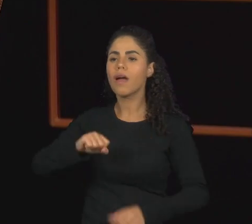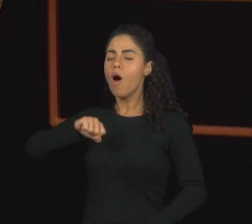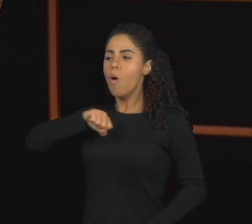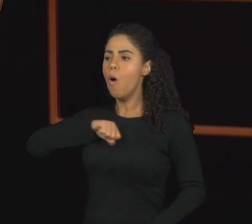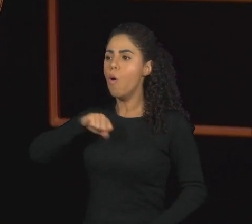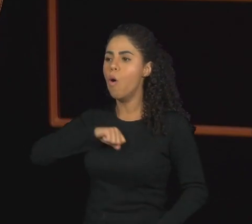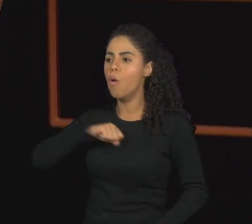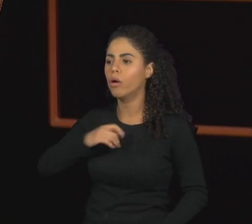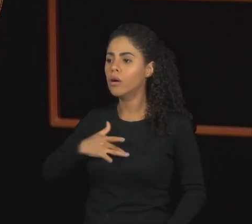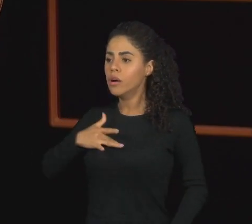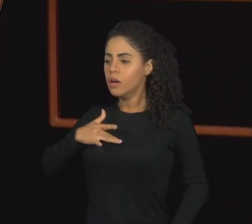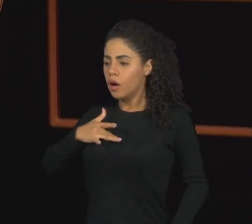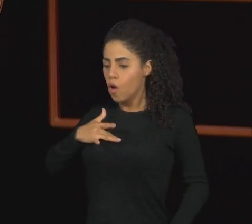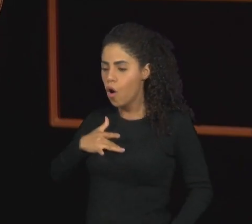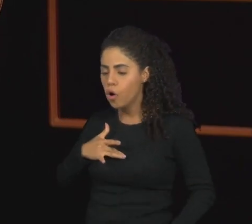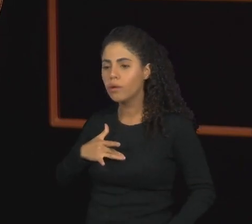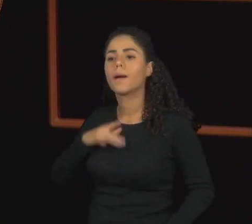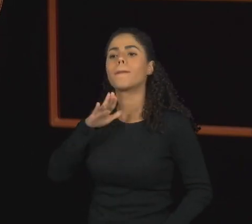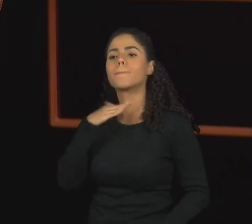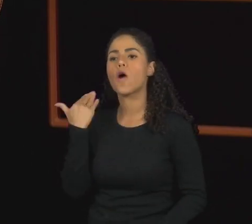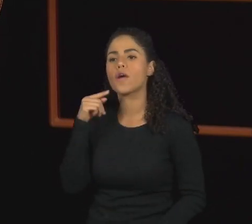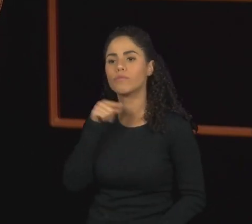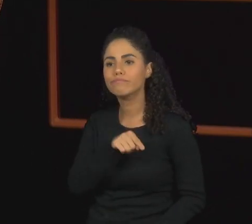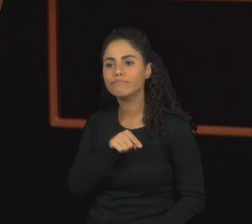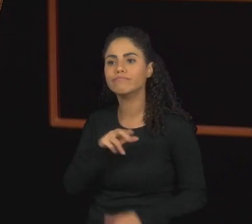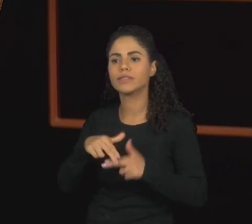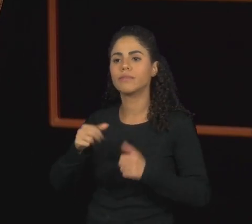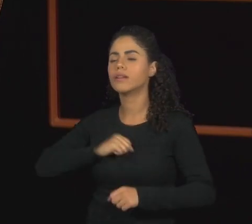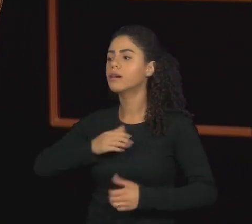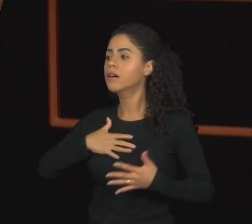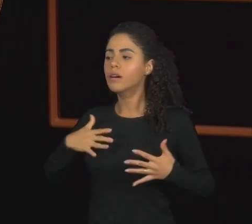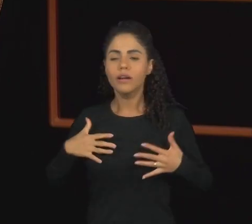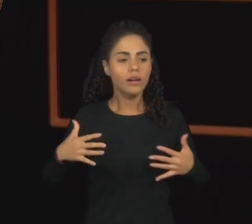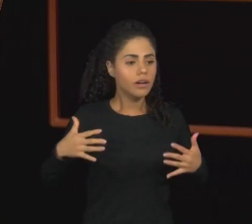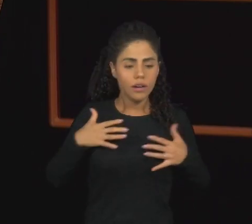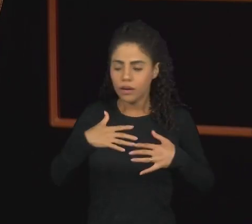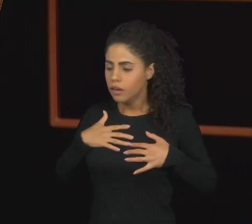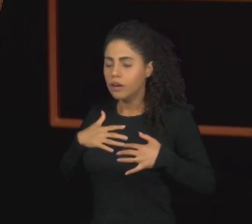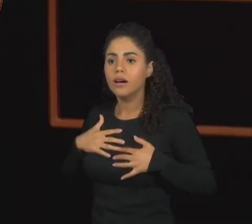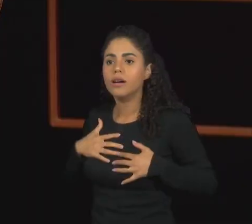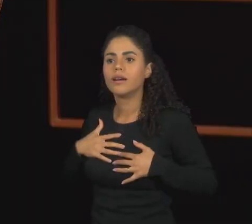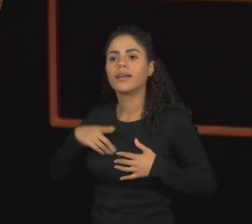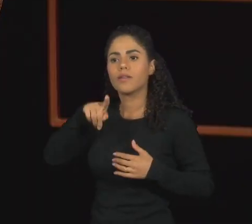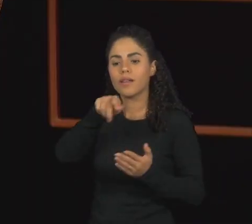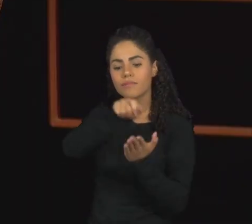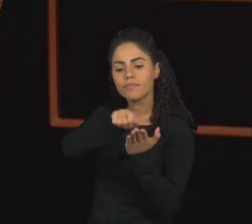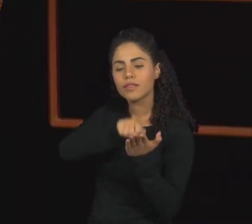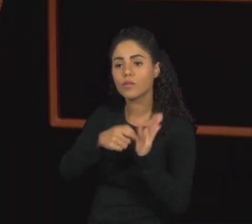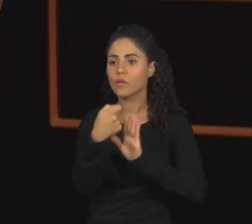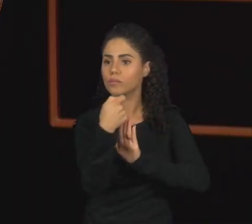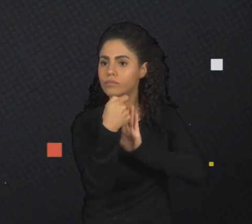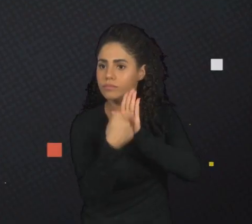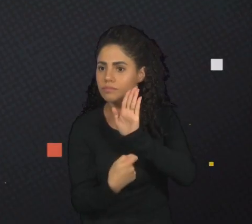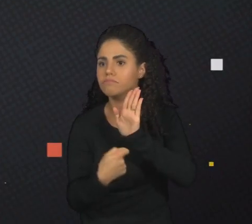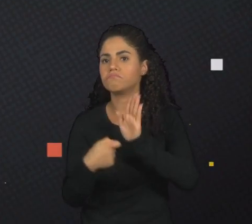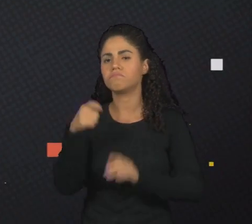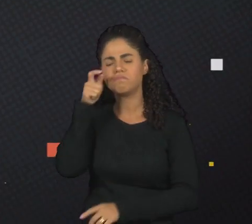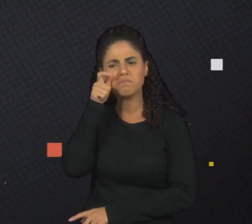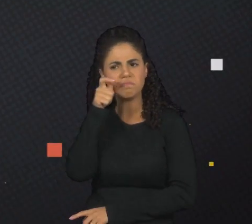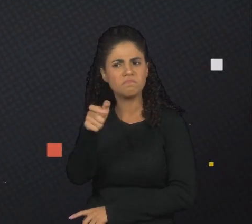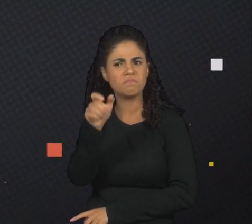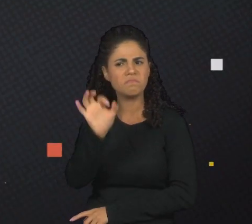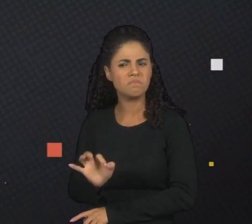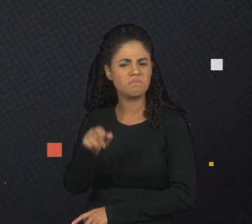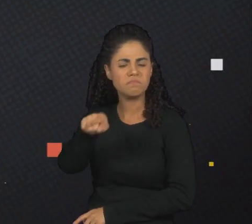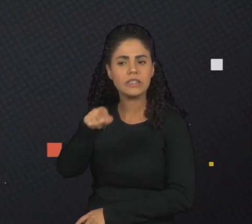ele tinha acessos, né, de falta de ar. Ele escreveu esse texto, que é um texto muito impressionante, em